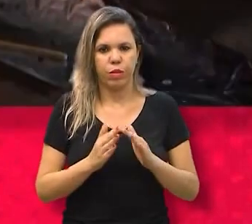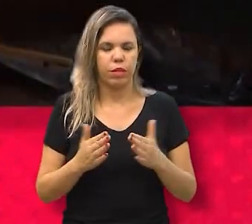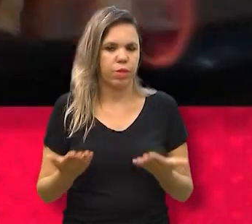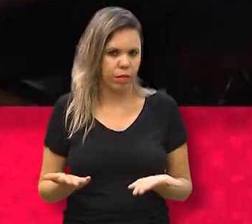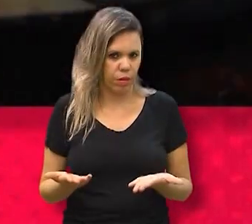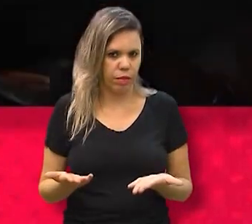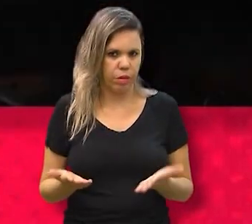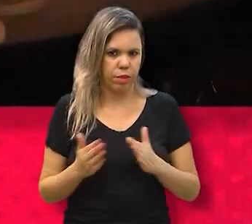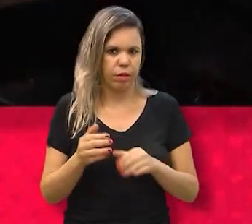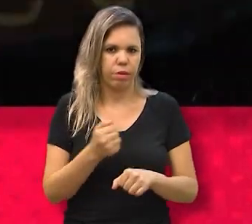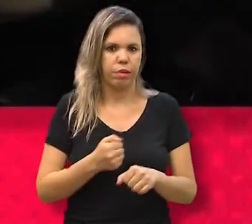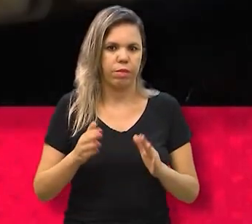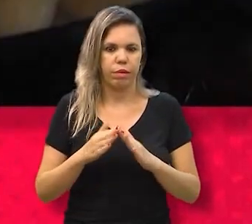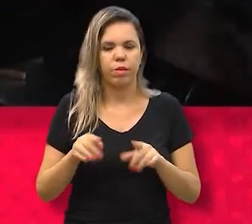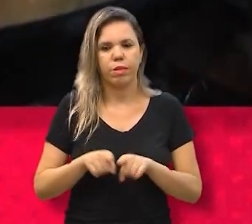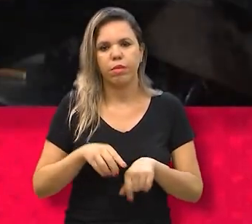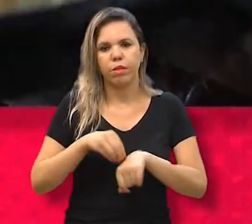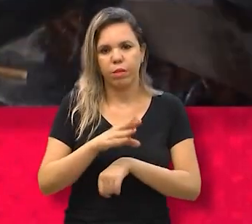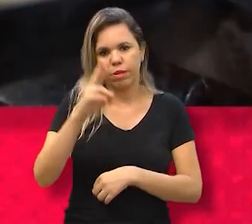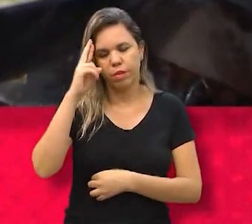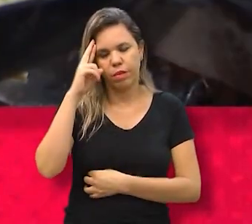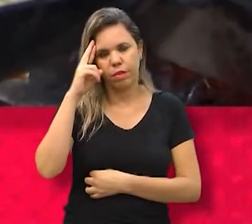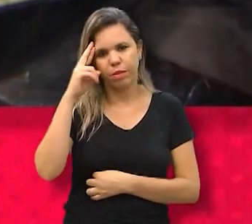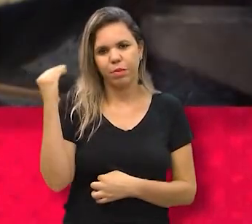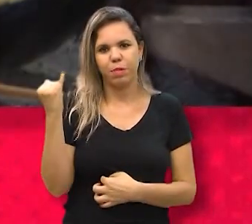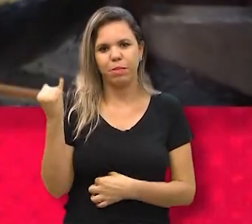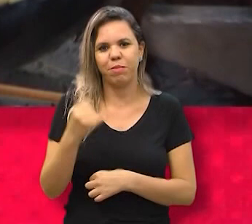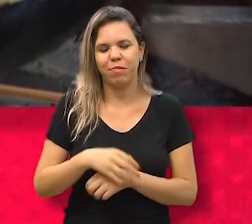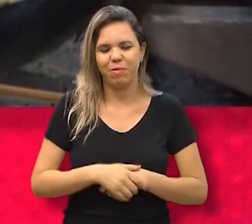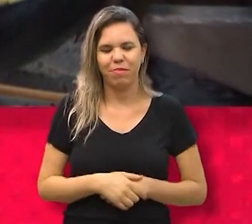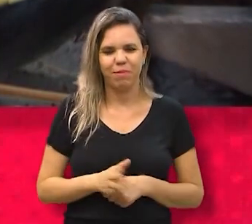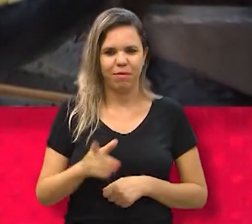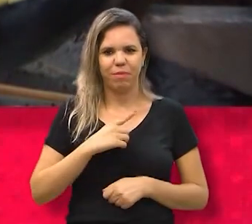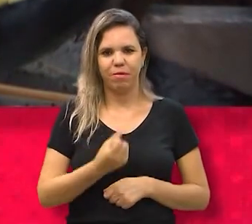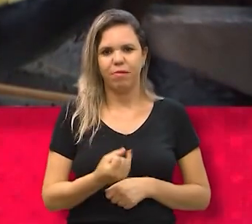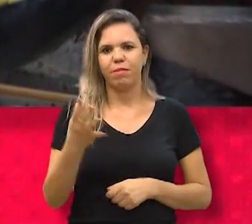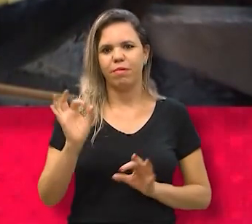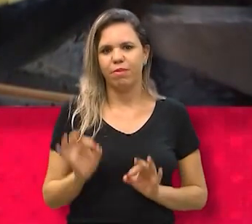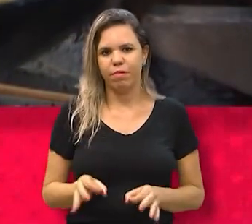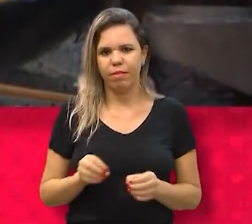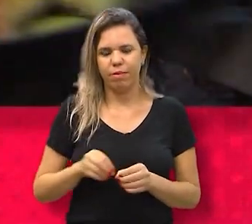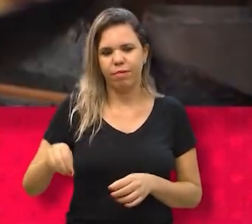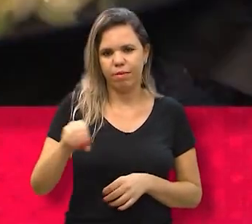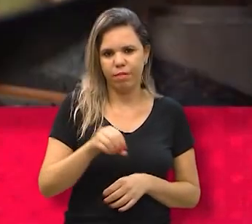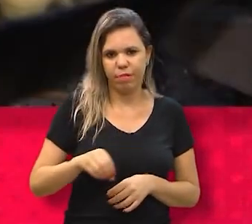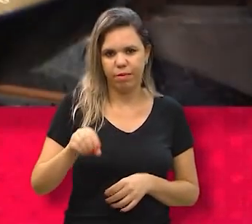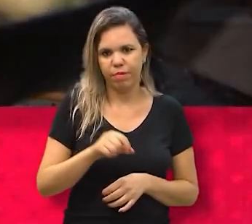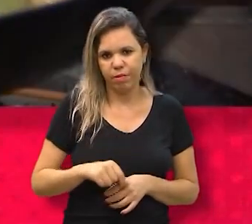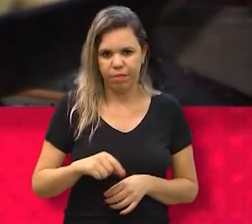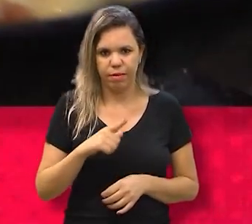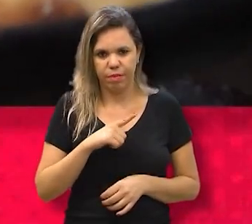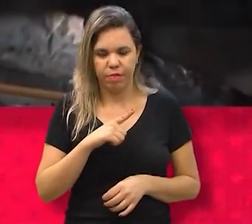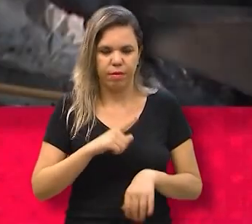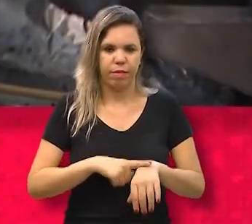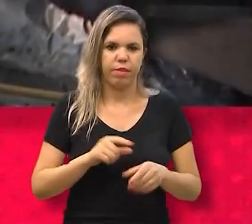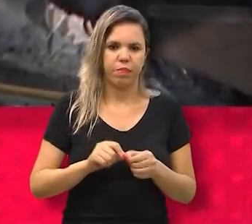em casa, a massa caseira, então essa dica do chefe é super importante. Então já tem a quantidade certa de farinha que vai,